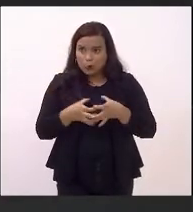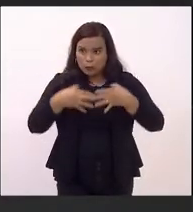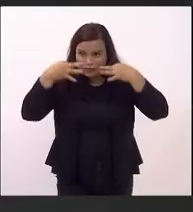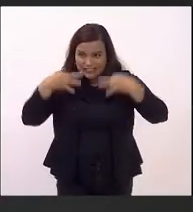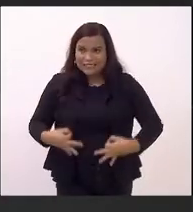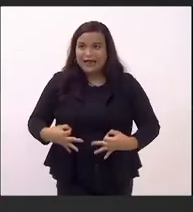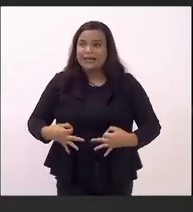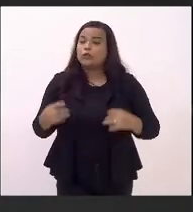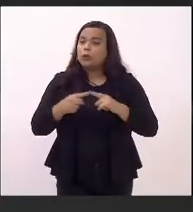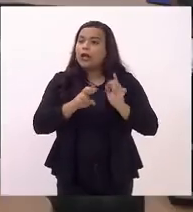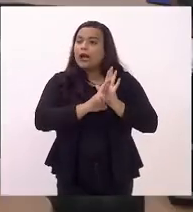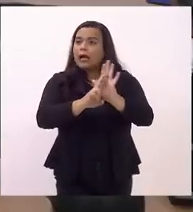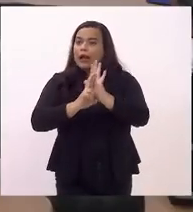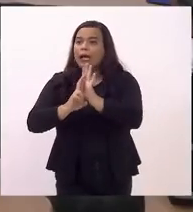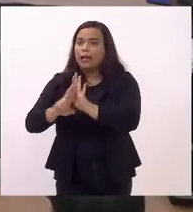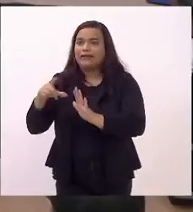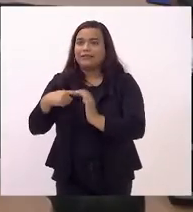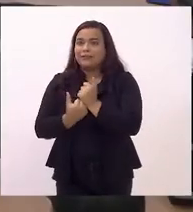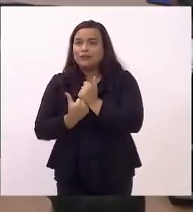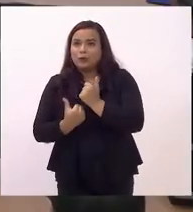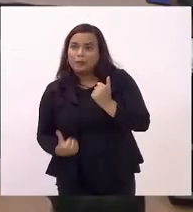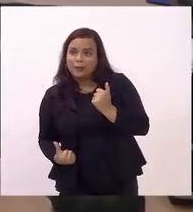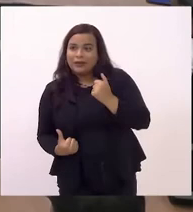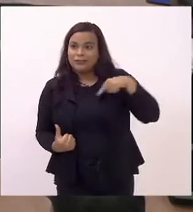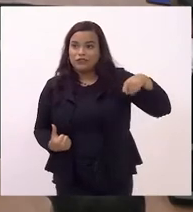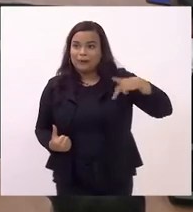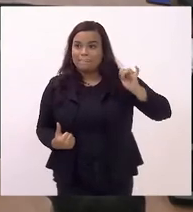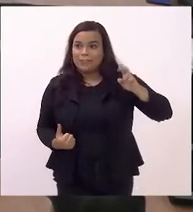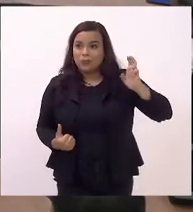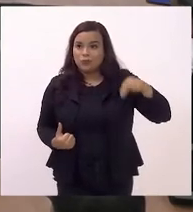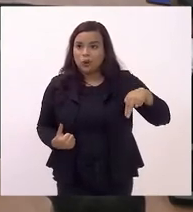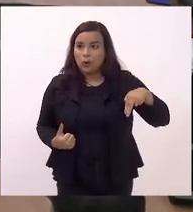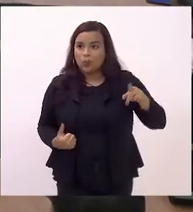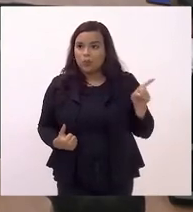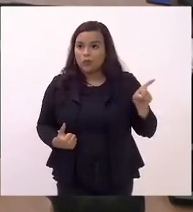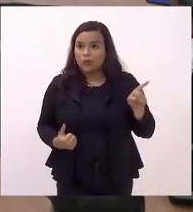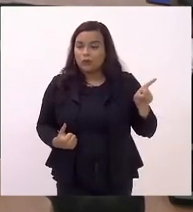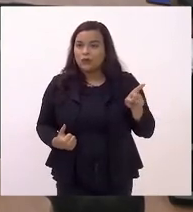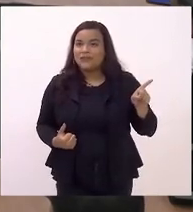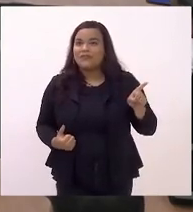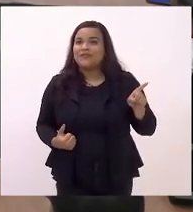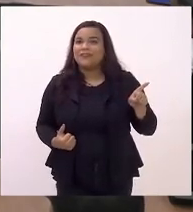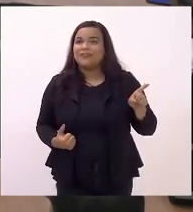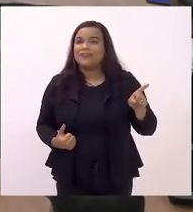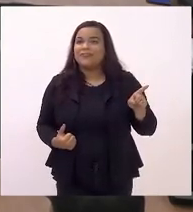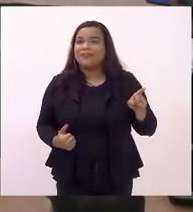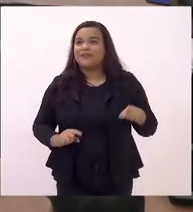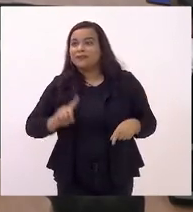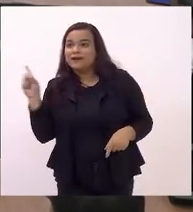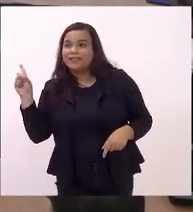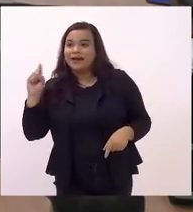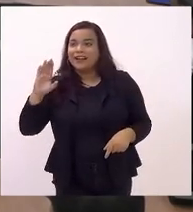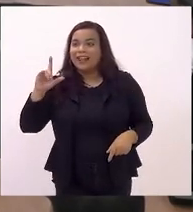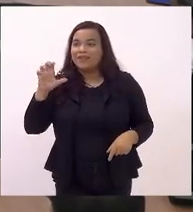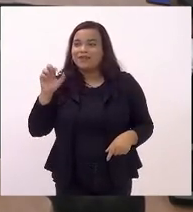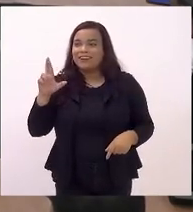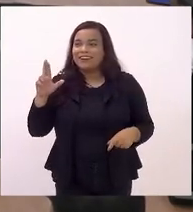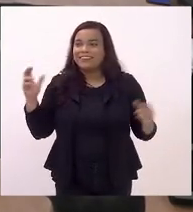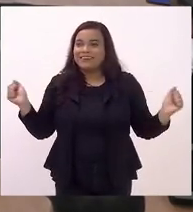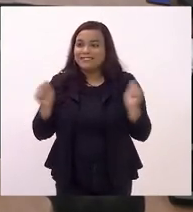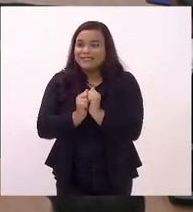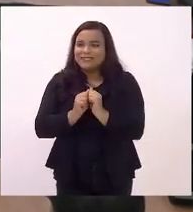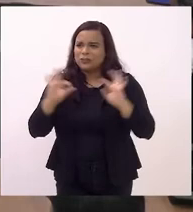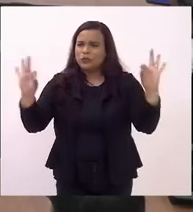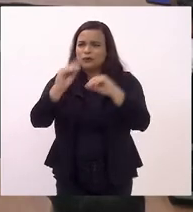né? Eu queria como suplente o Milton Bonder, né, da comunidade judaica, e o Kleber Lucas. Todo mundo